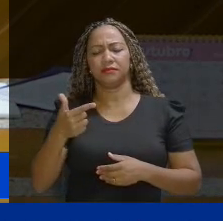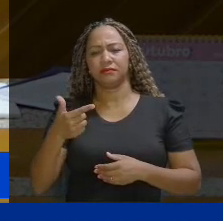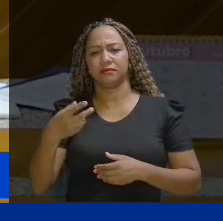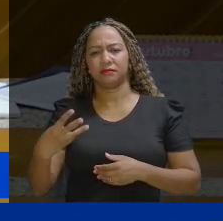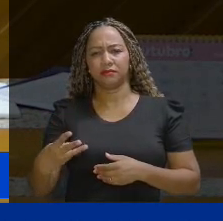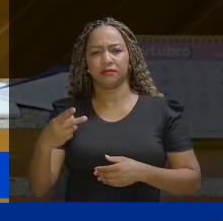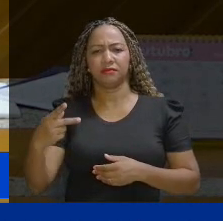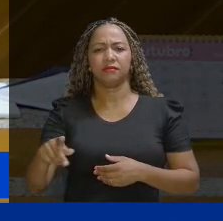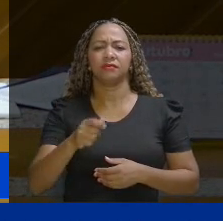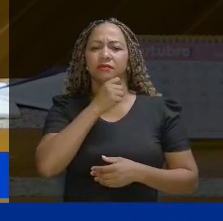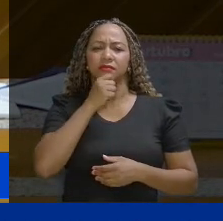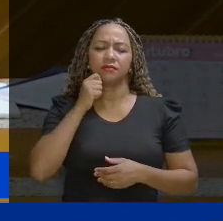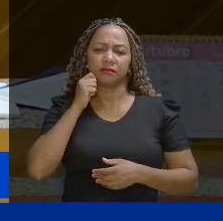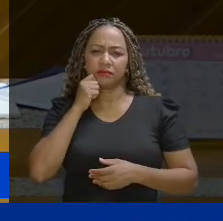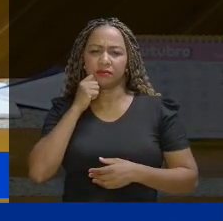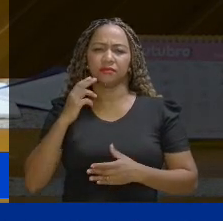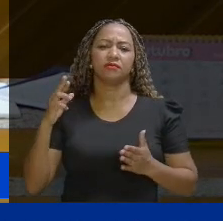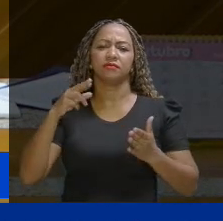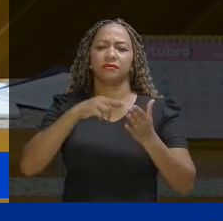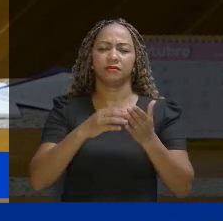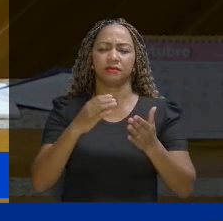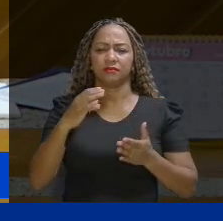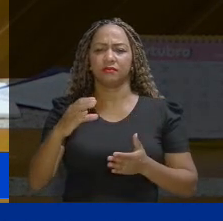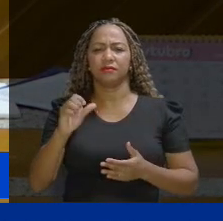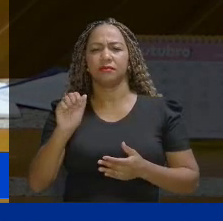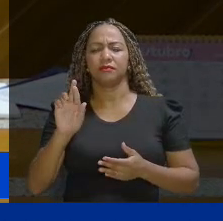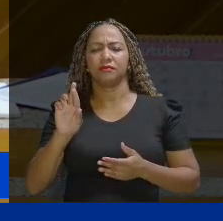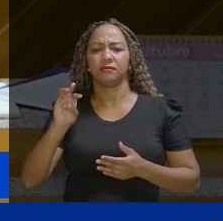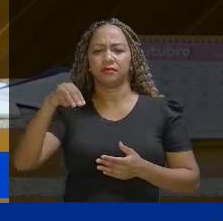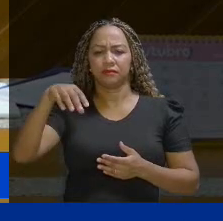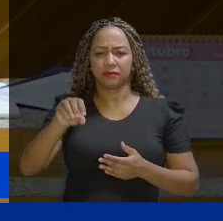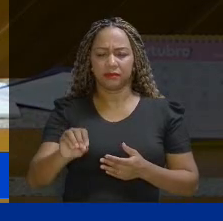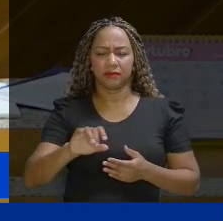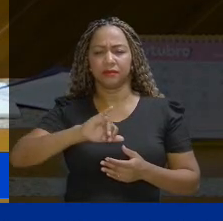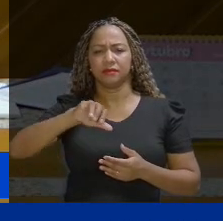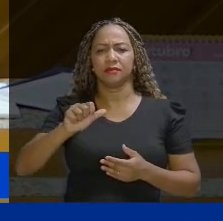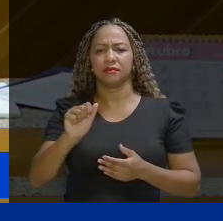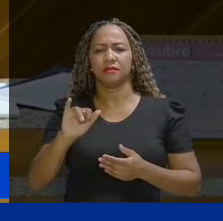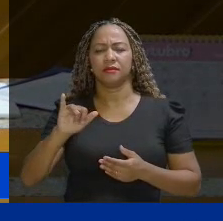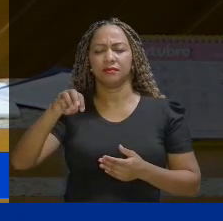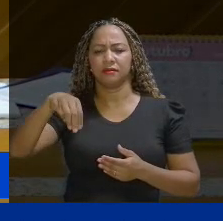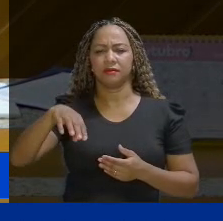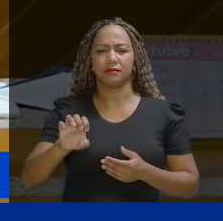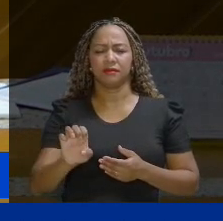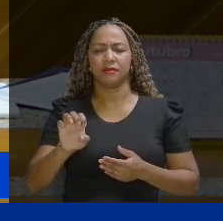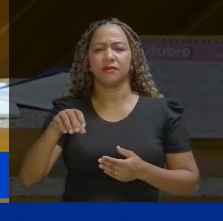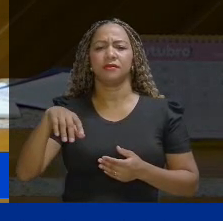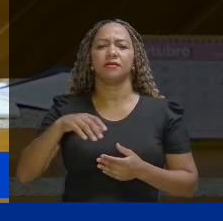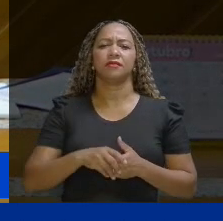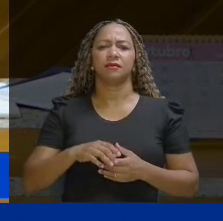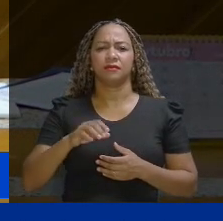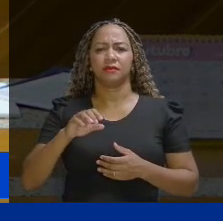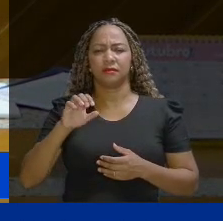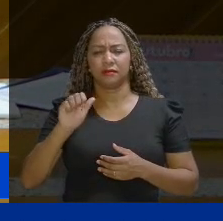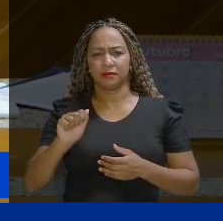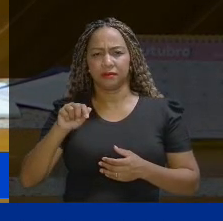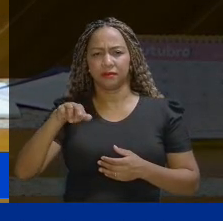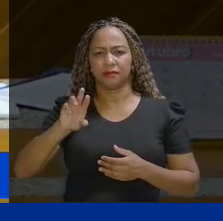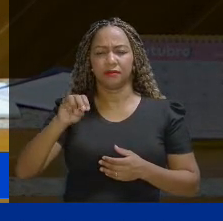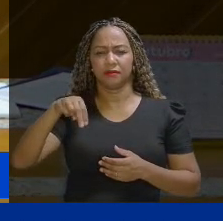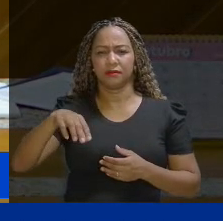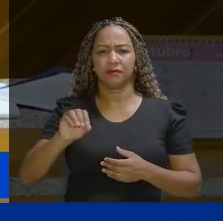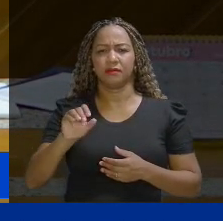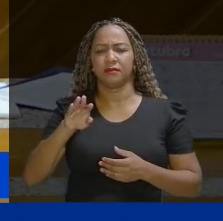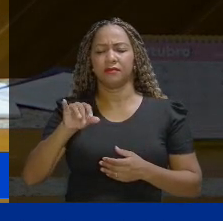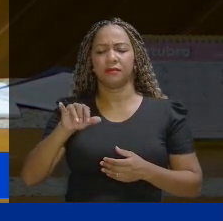2023, origem Macapá, relator Carmo Antônio, embargante Jaime da Silva Pérez, embargado Arnóbio Flecha Nascimento